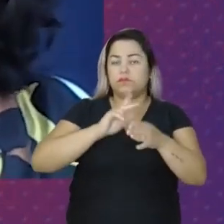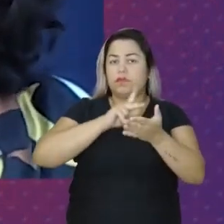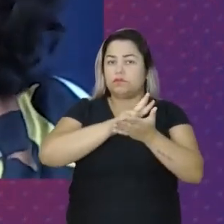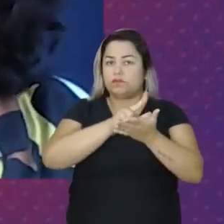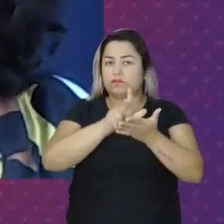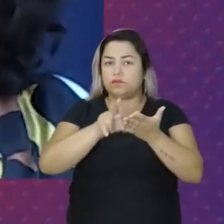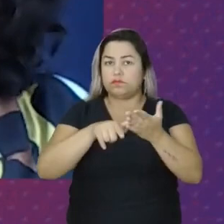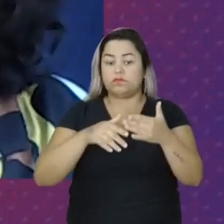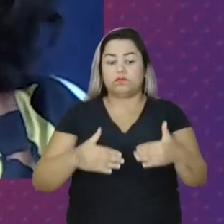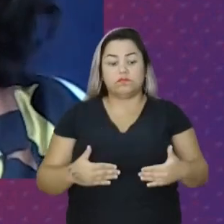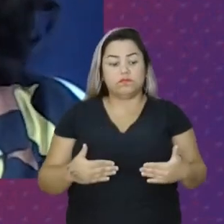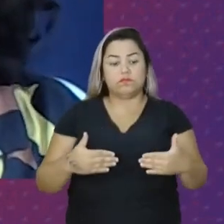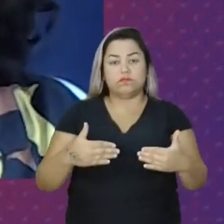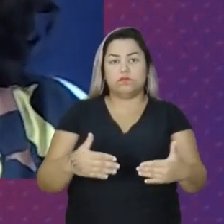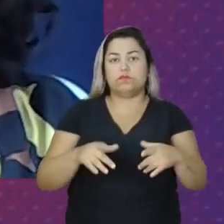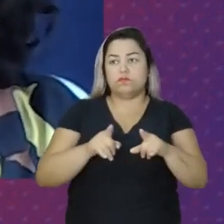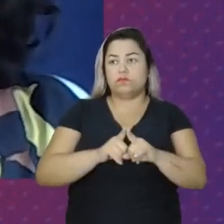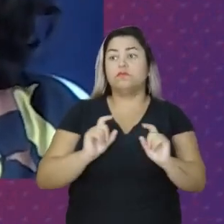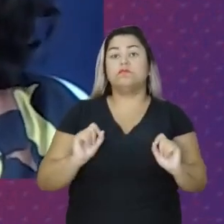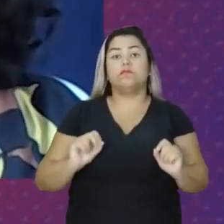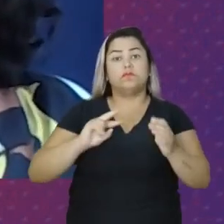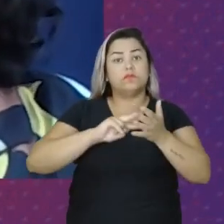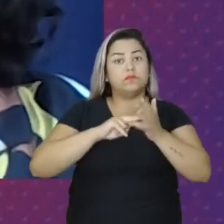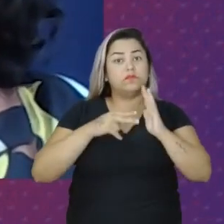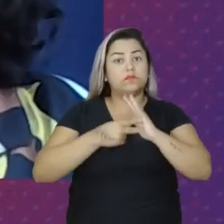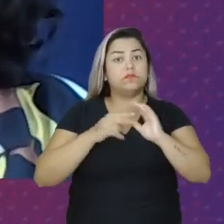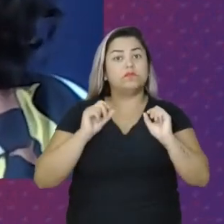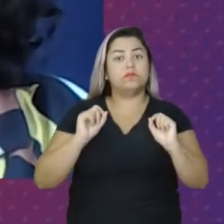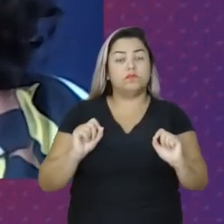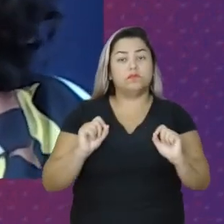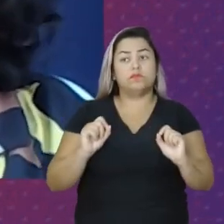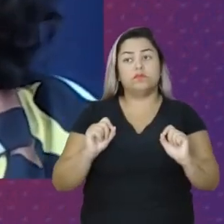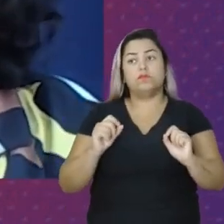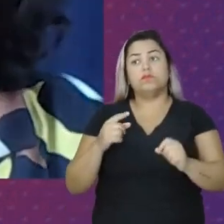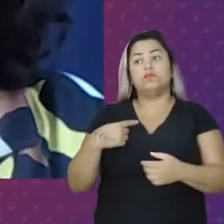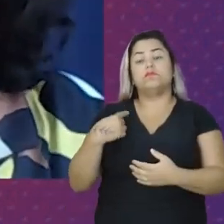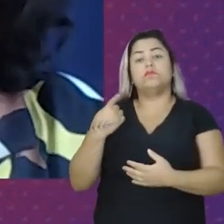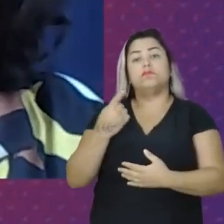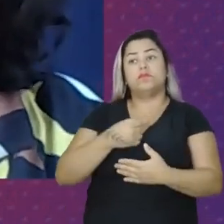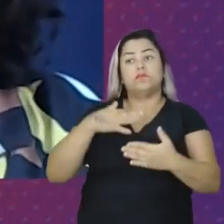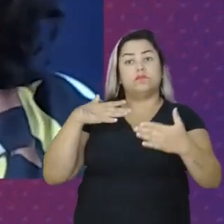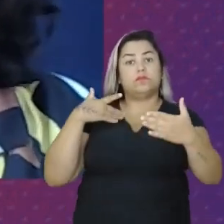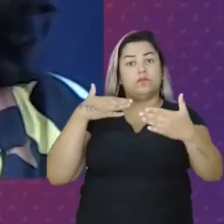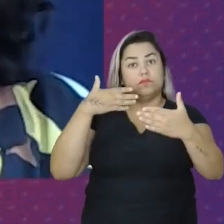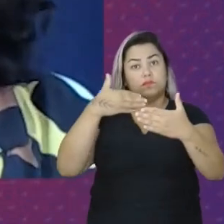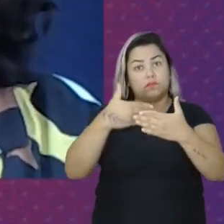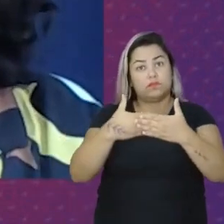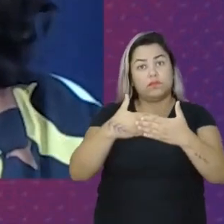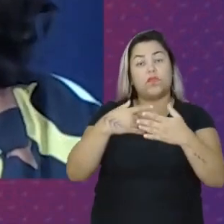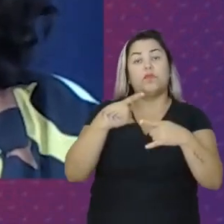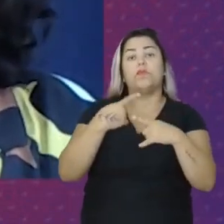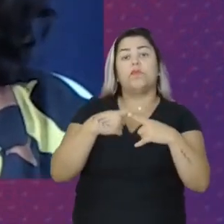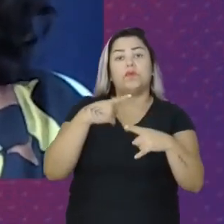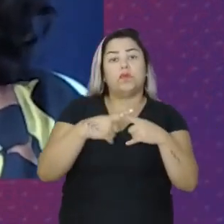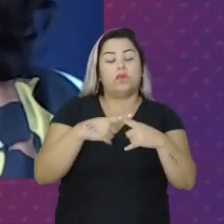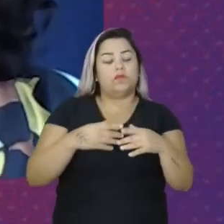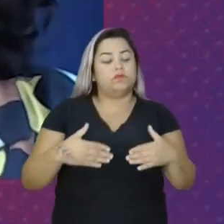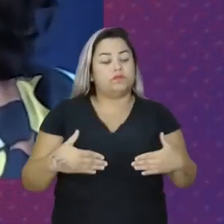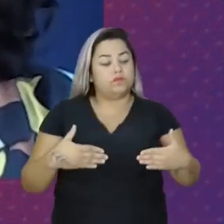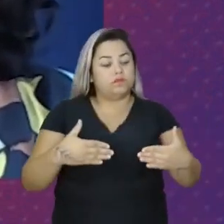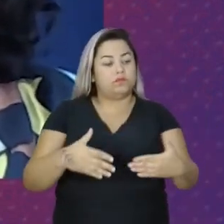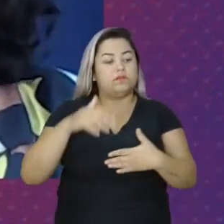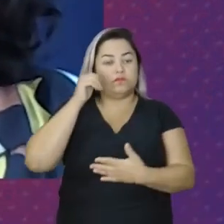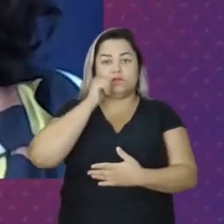diversos ministérios. E é nesse sentido que nós avançamos, porque o Ministério